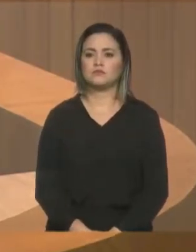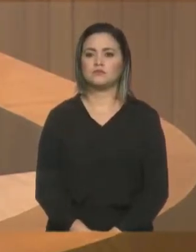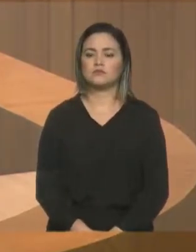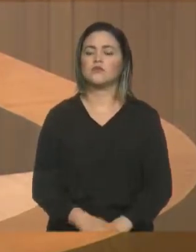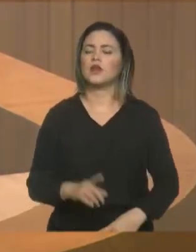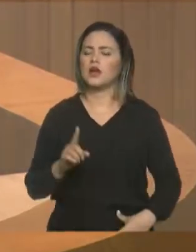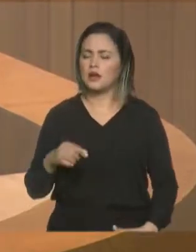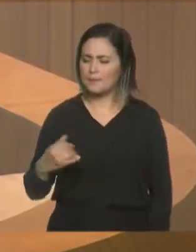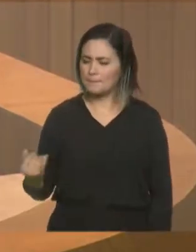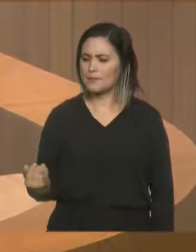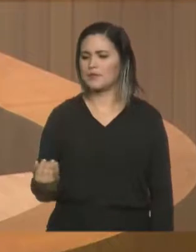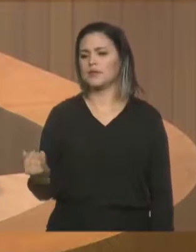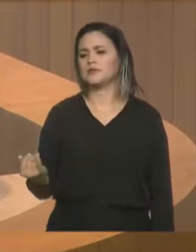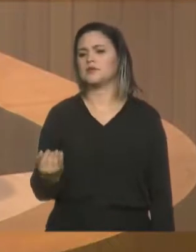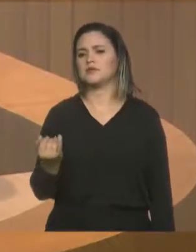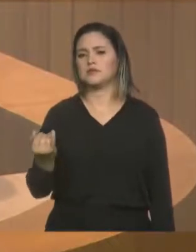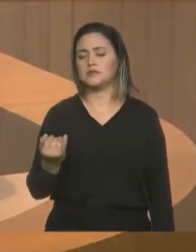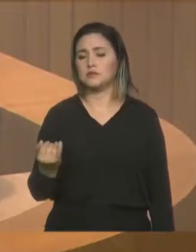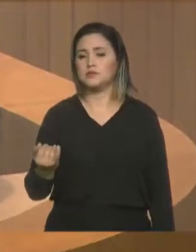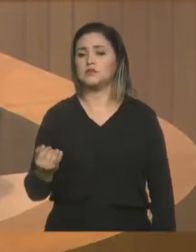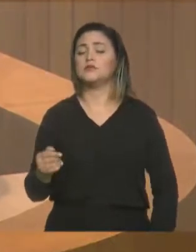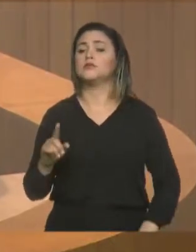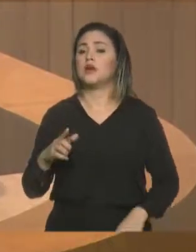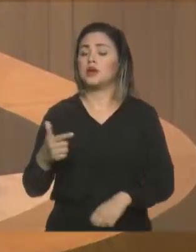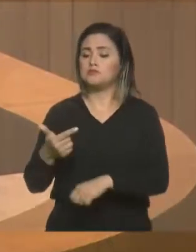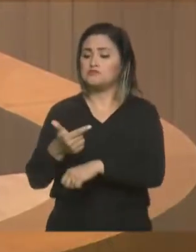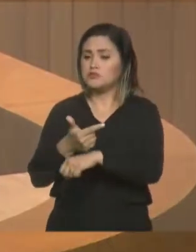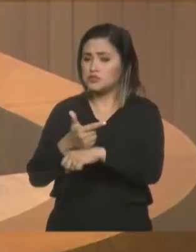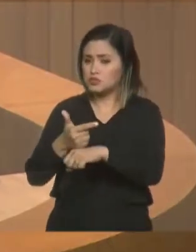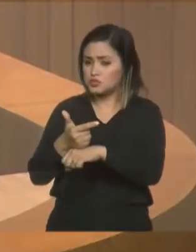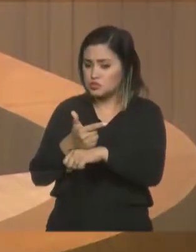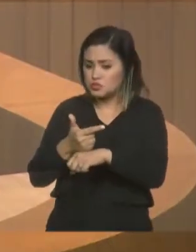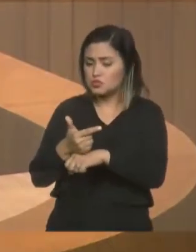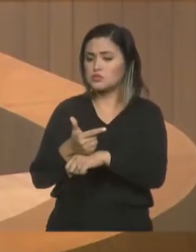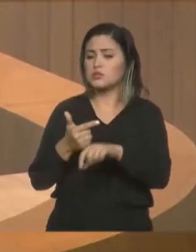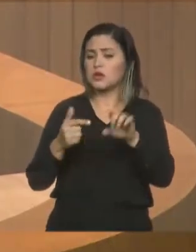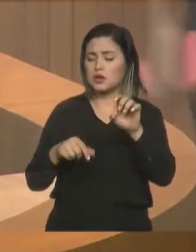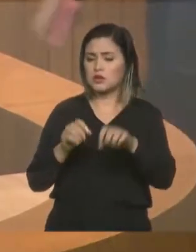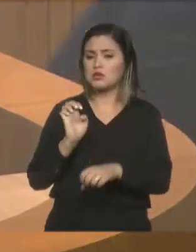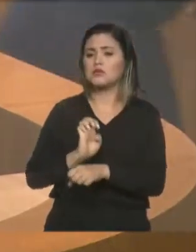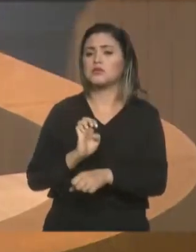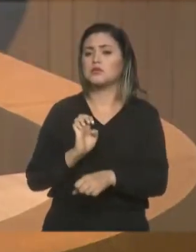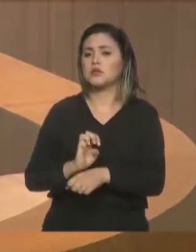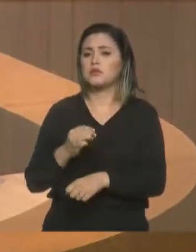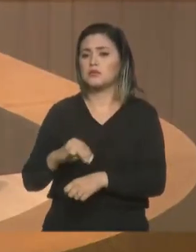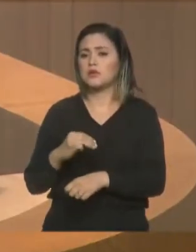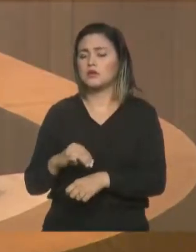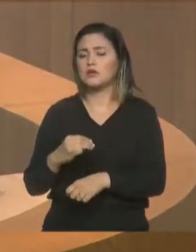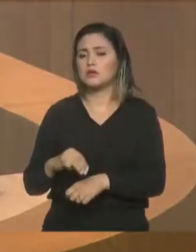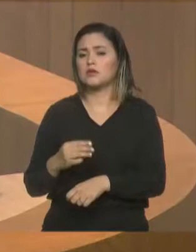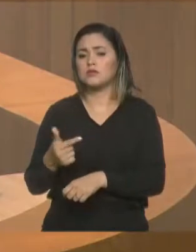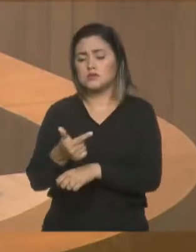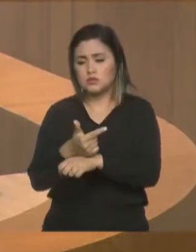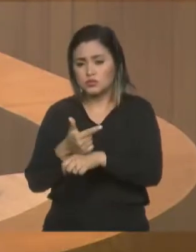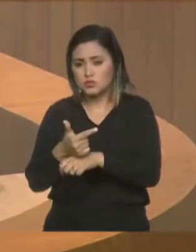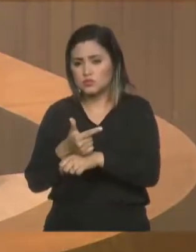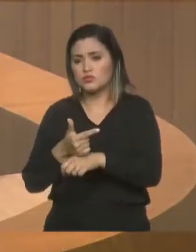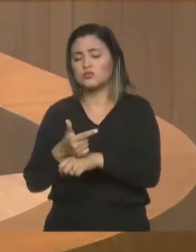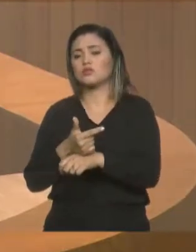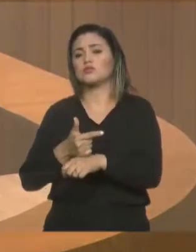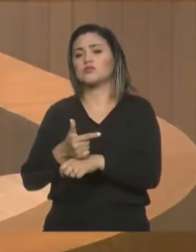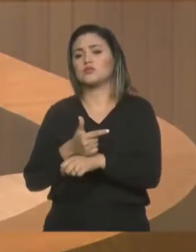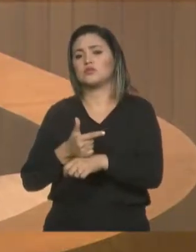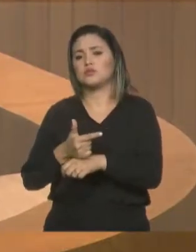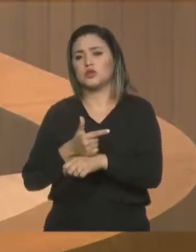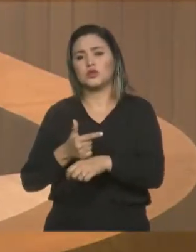segunda atividade de maior importância econômica do Estado, a pesca. Eu queria pedir ao nobre deputado Hélio